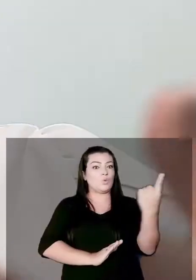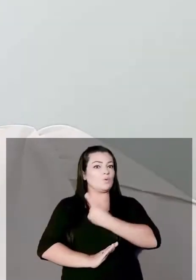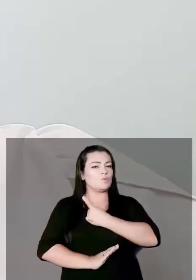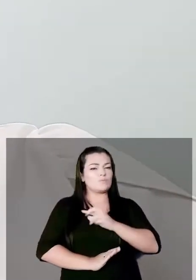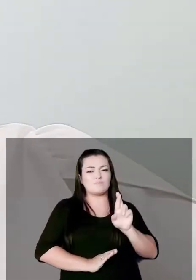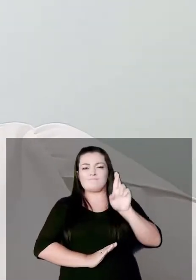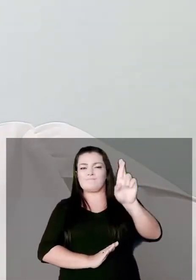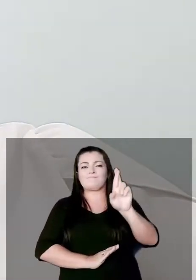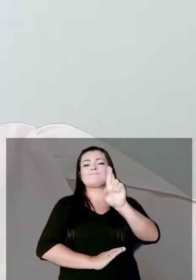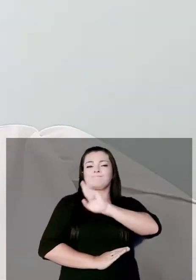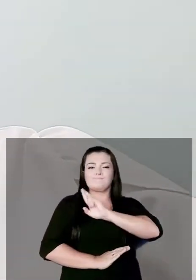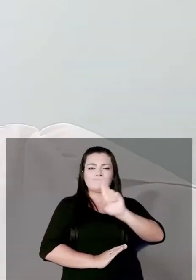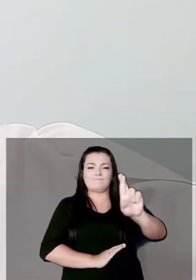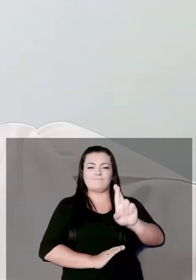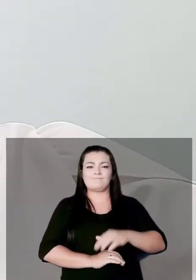que nos represente.